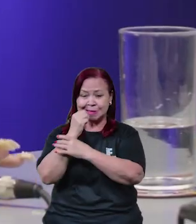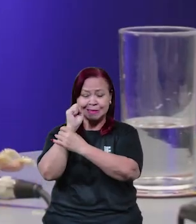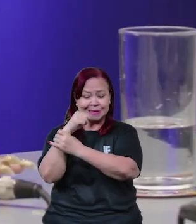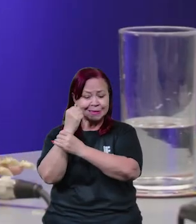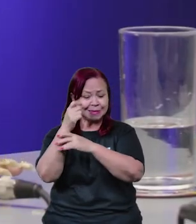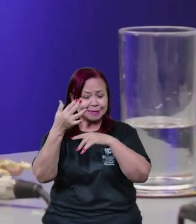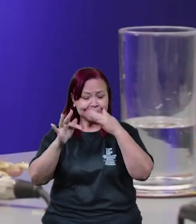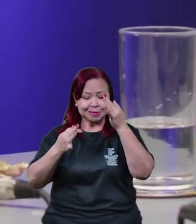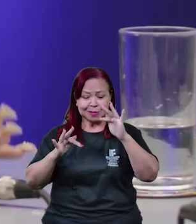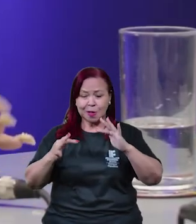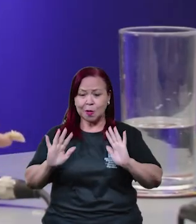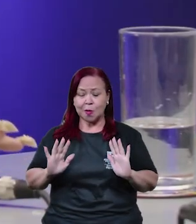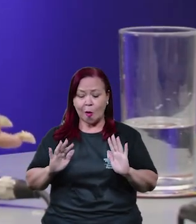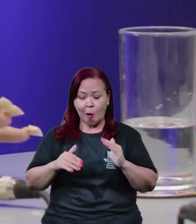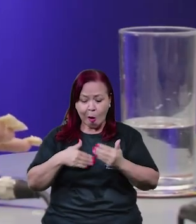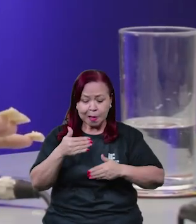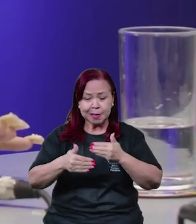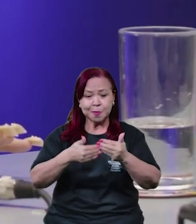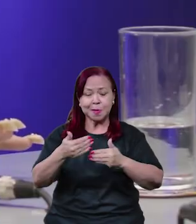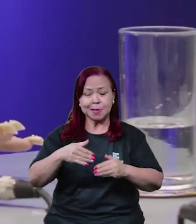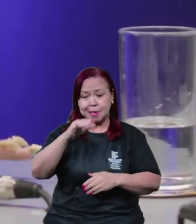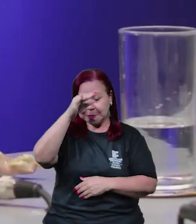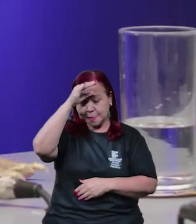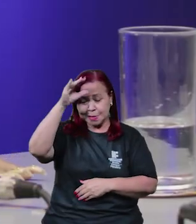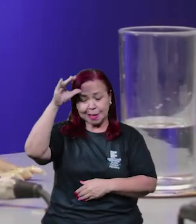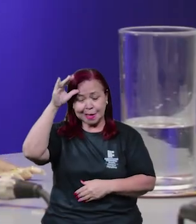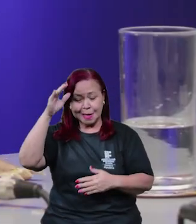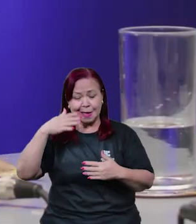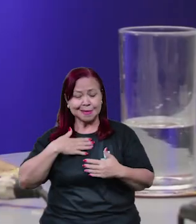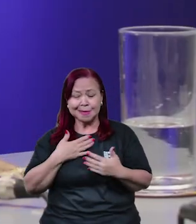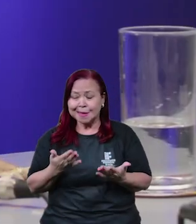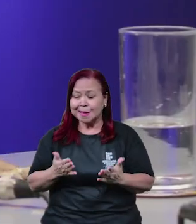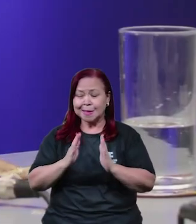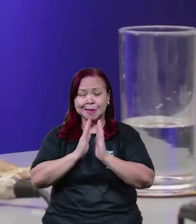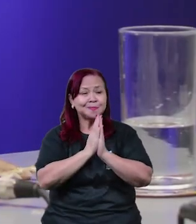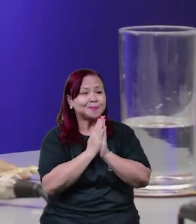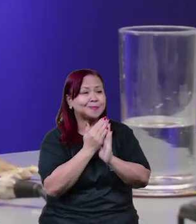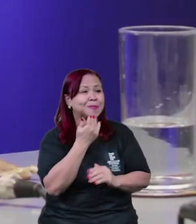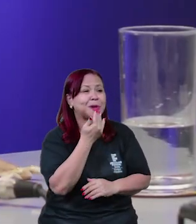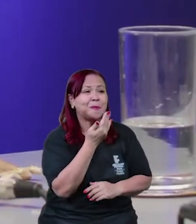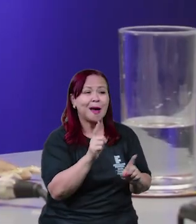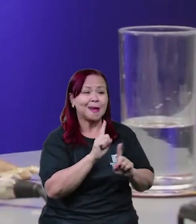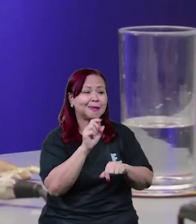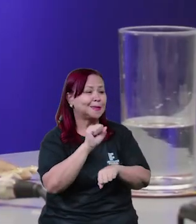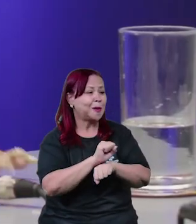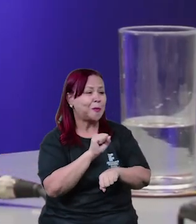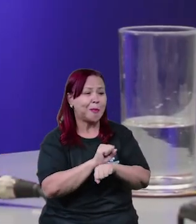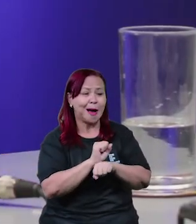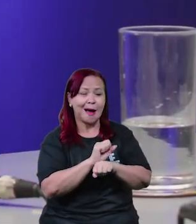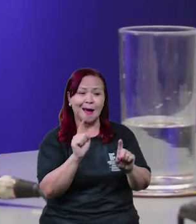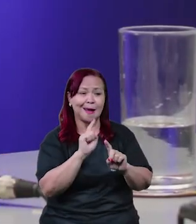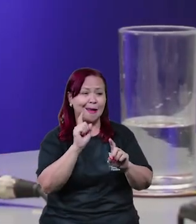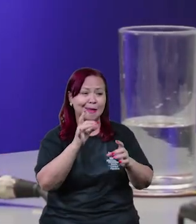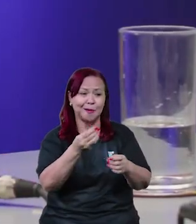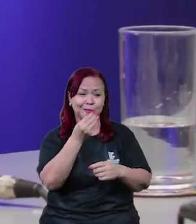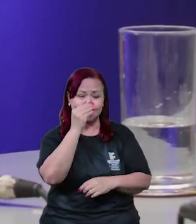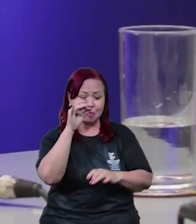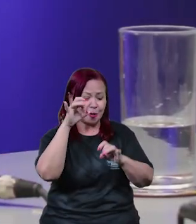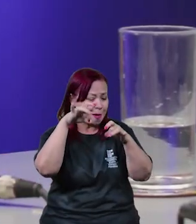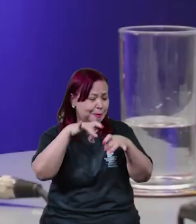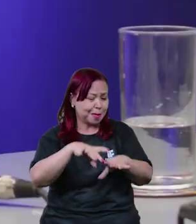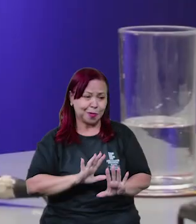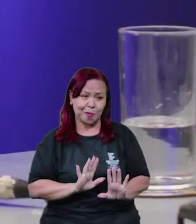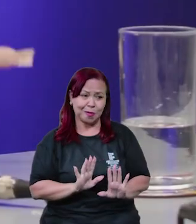possíveis. E nesse processo, minhas clientes, tipo, meu, pelo amor de Deus, Não não faz isso para, não comigo. me abandona, não faz isso